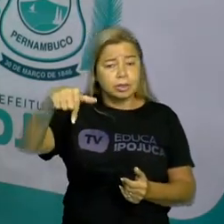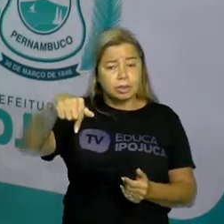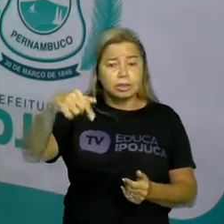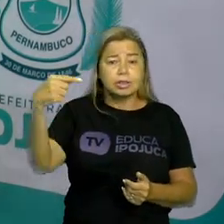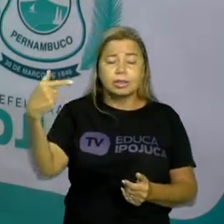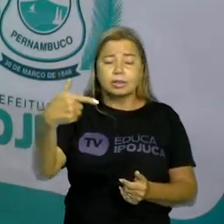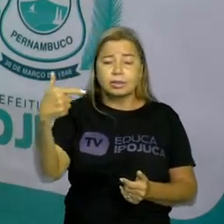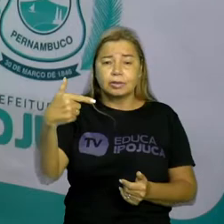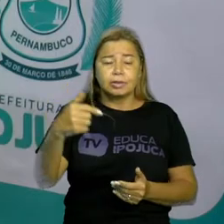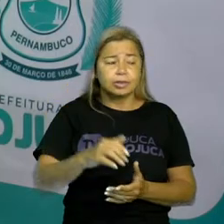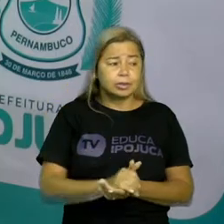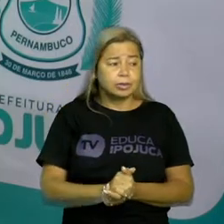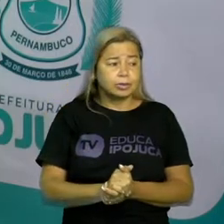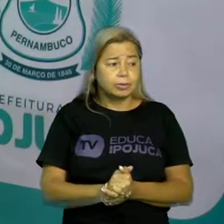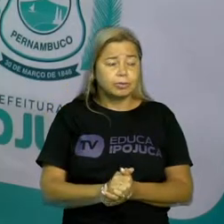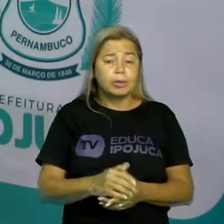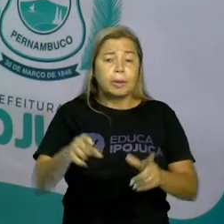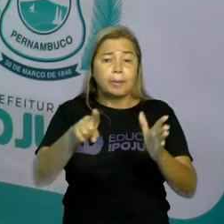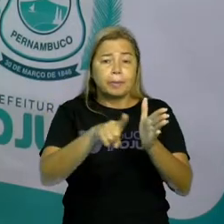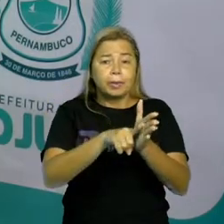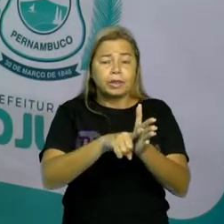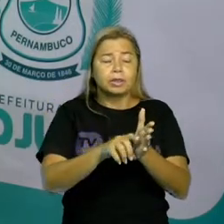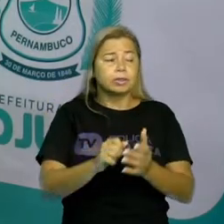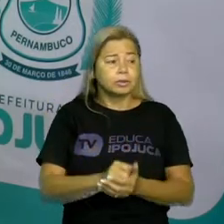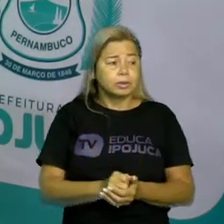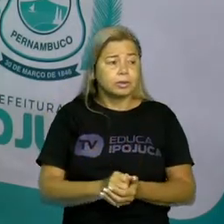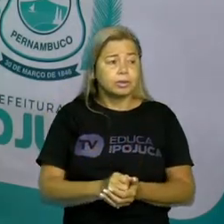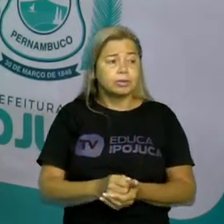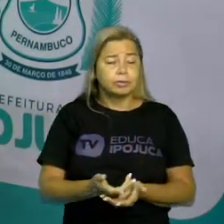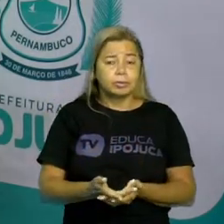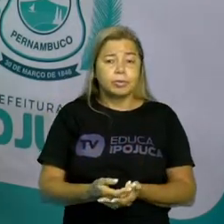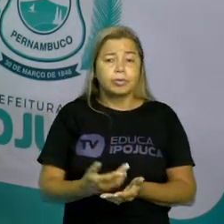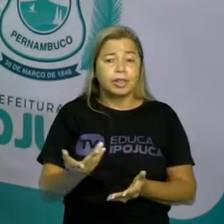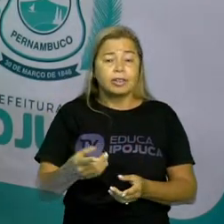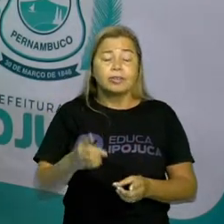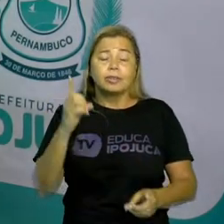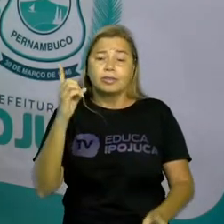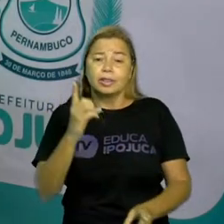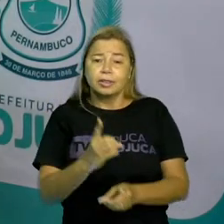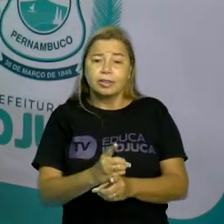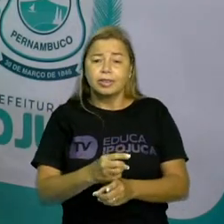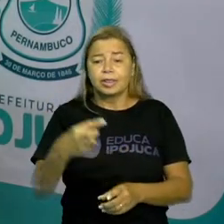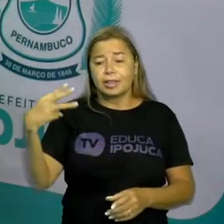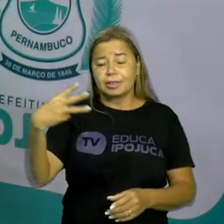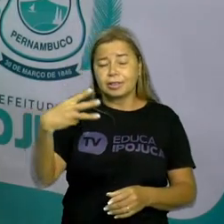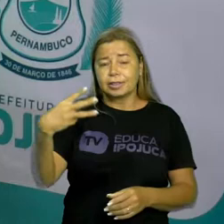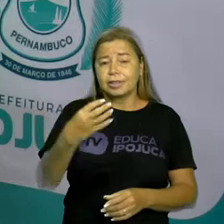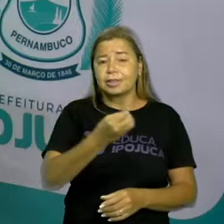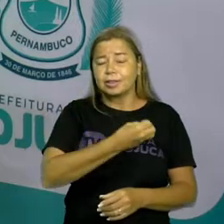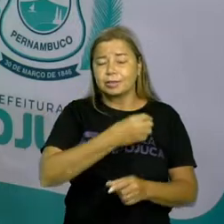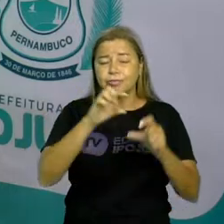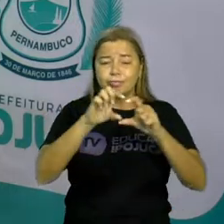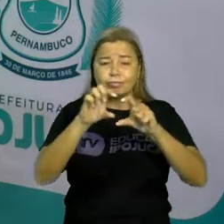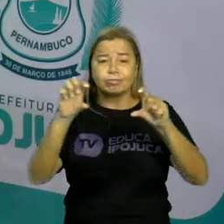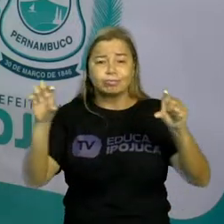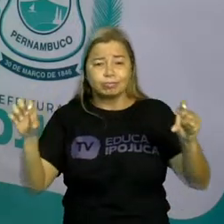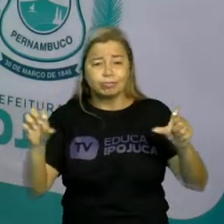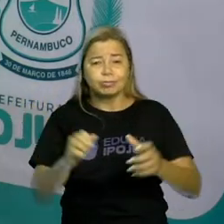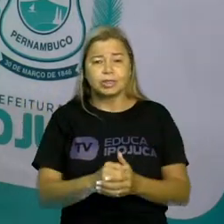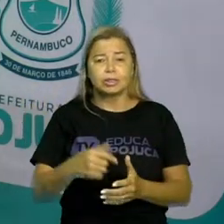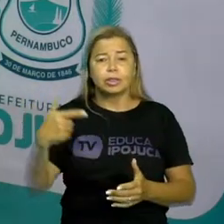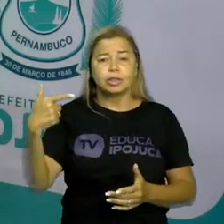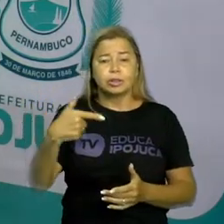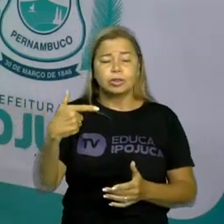6.722, vou colocar aqui, ó, menos, e o resultado eu vou achar a terceira parcela, que a terceira parcela seria de